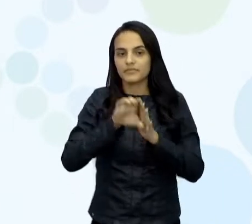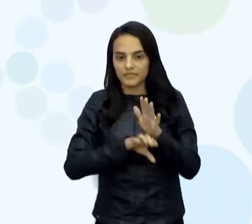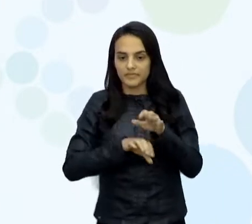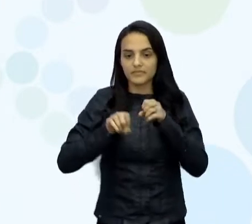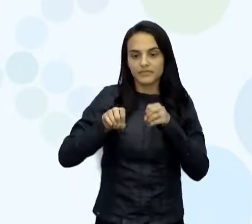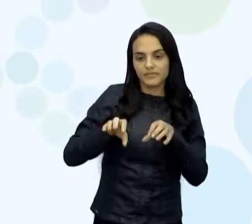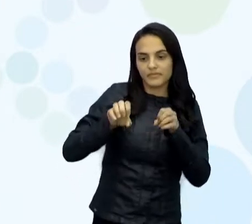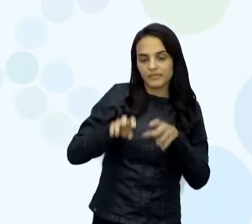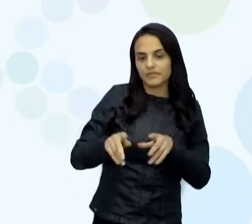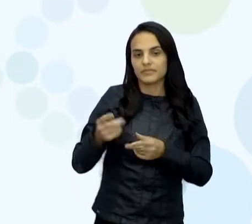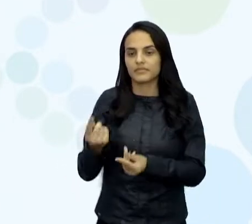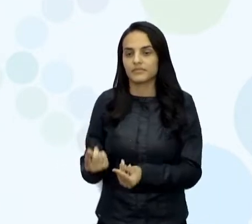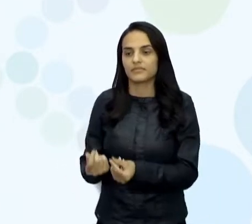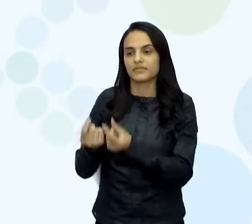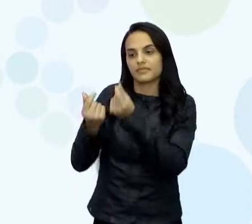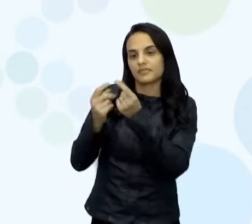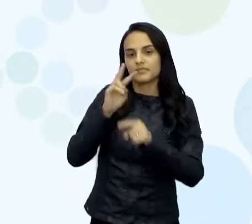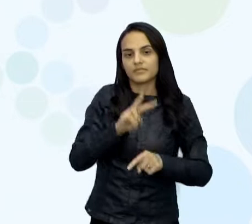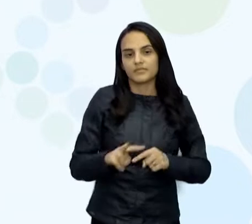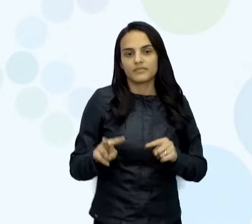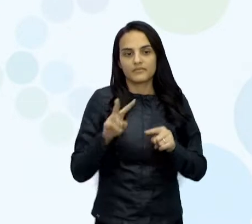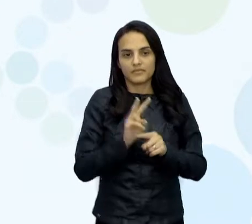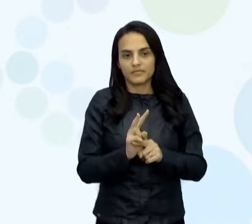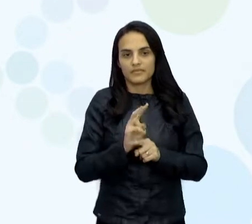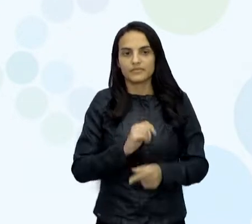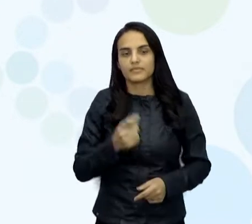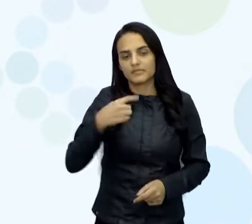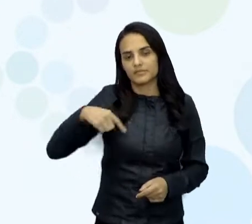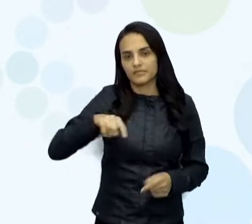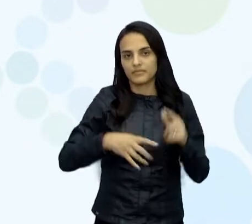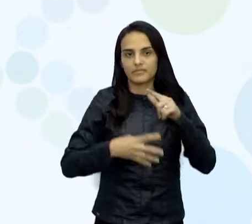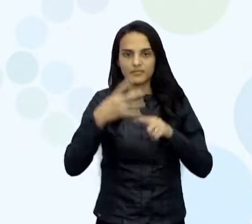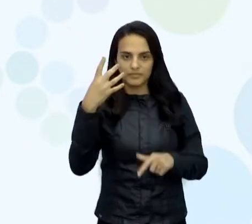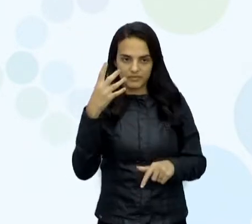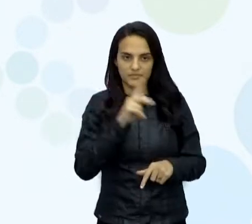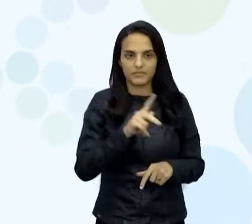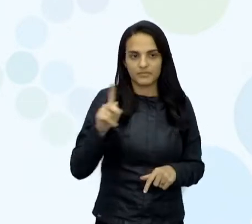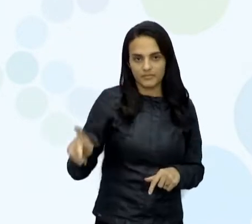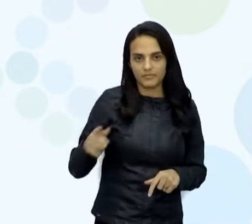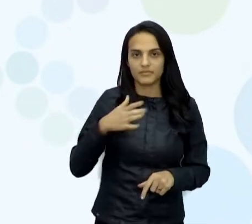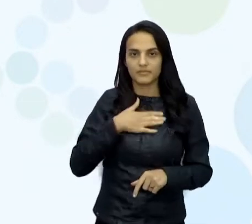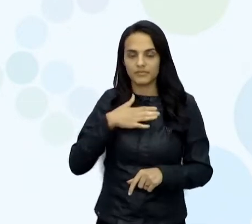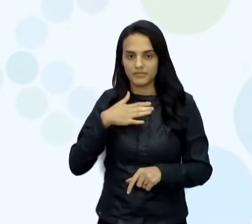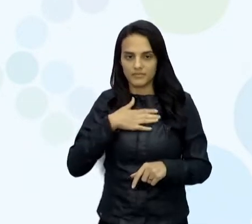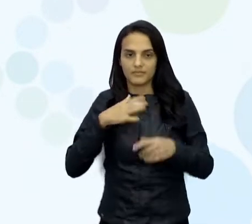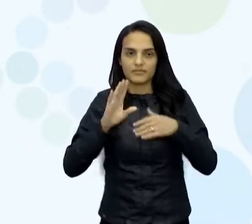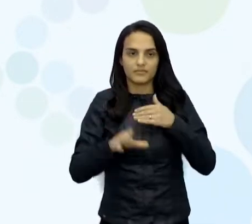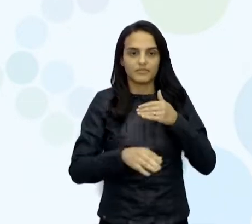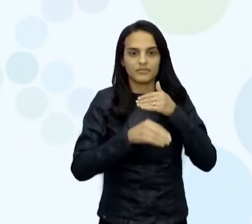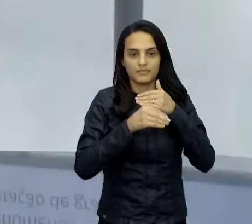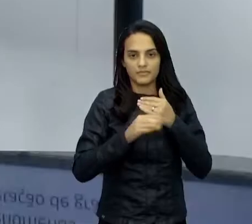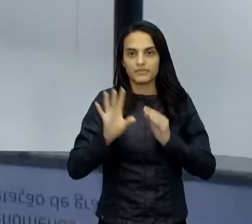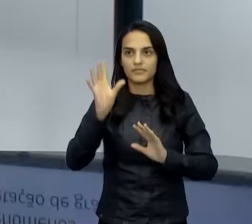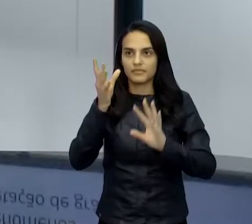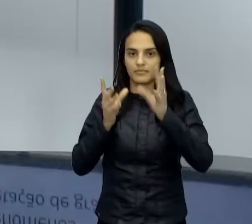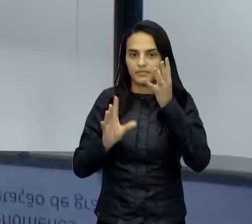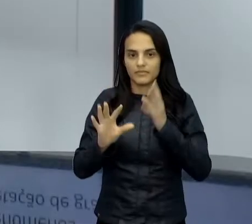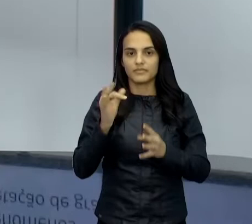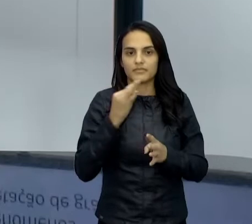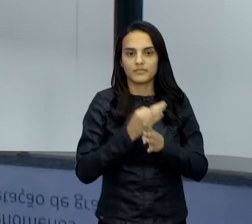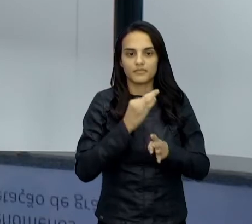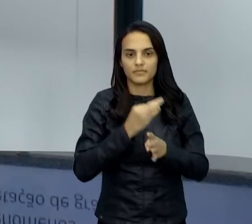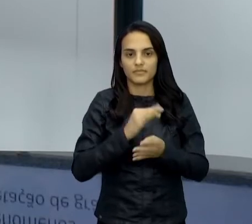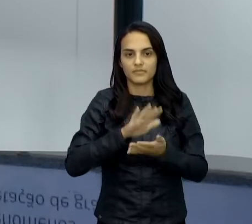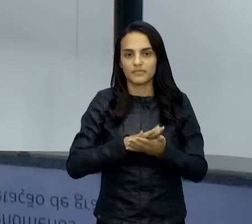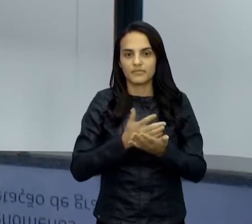Educação Financeira Sustentável. E somos 4 professores, eu sou a de vocês nesse componente Fenômenos Físicos e Interpretação